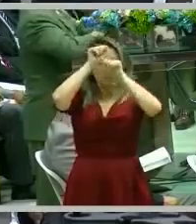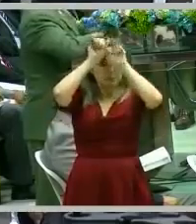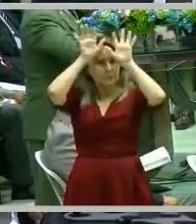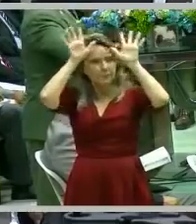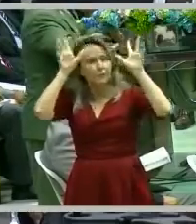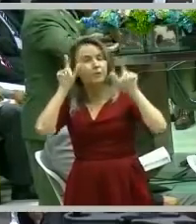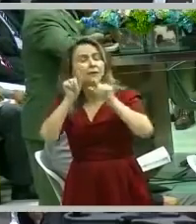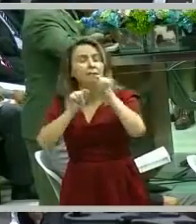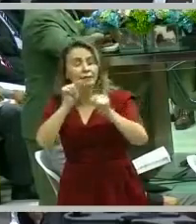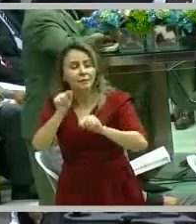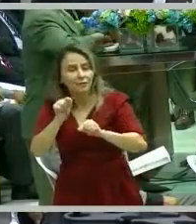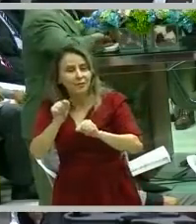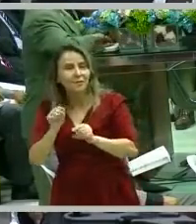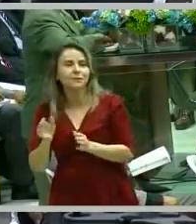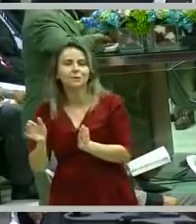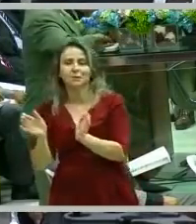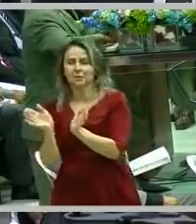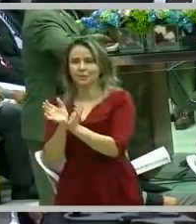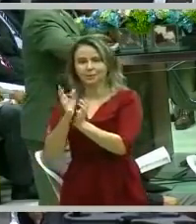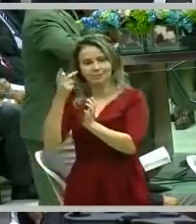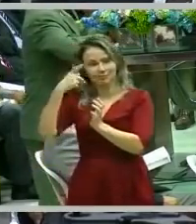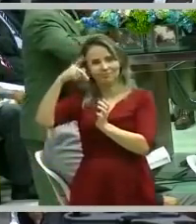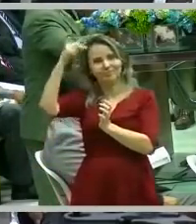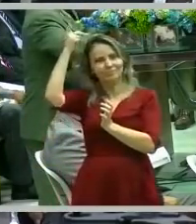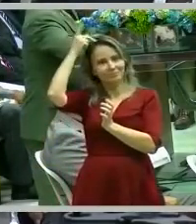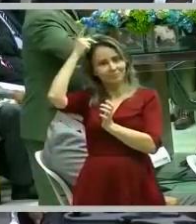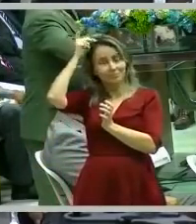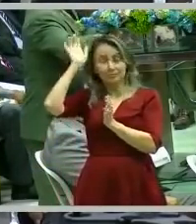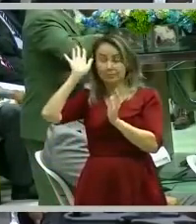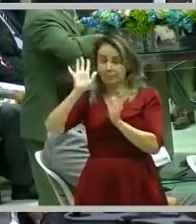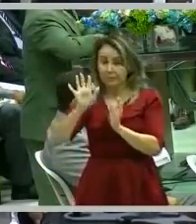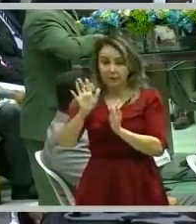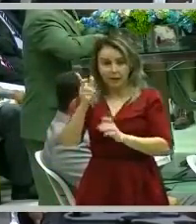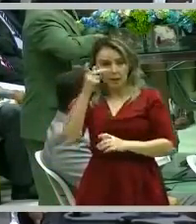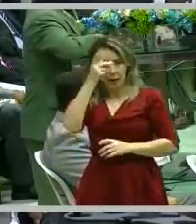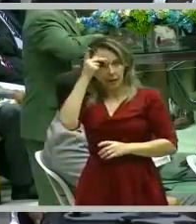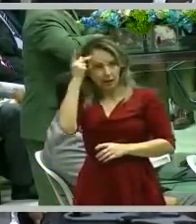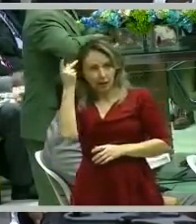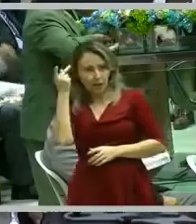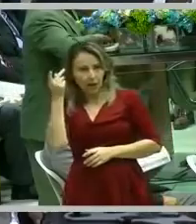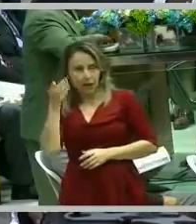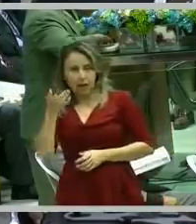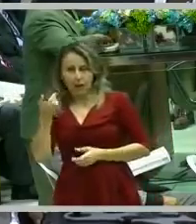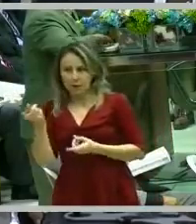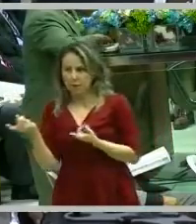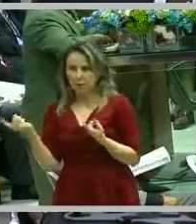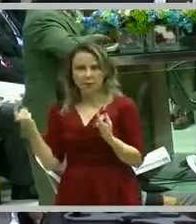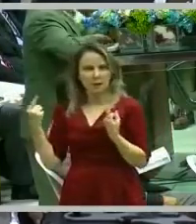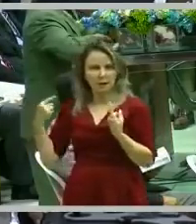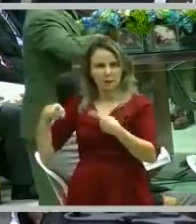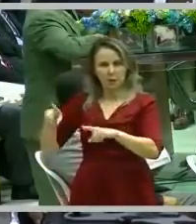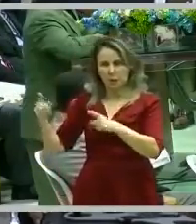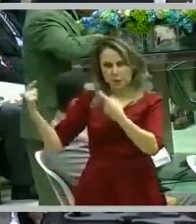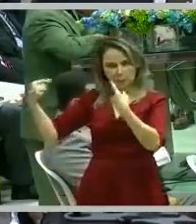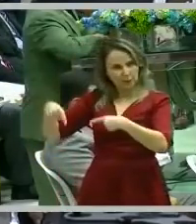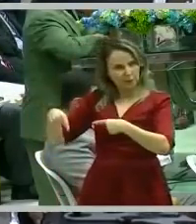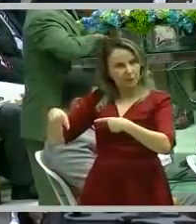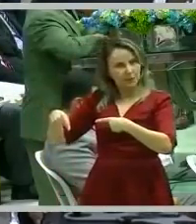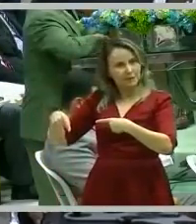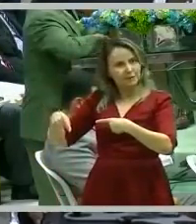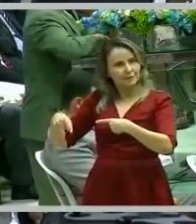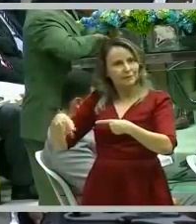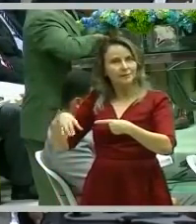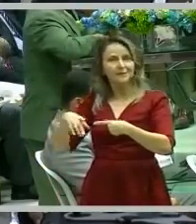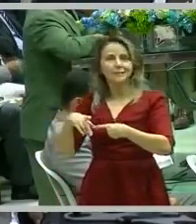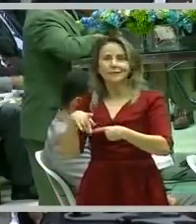Os pentecostais. E essa gente que é contra o batismo com o Espírito Santo não foi para lugar nenhum. Só ficou nas cidades grandes. E